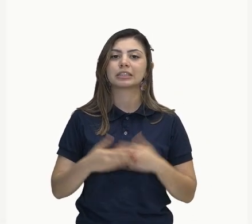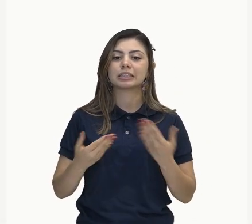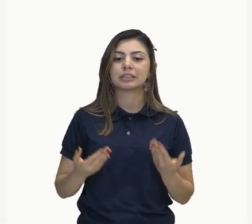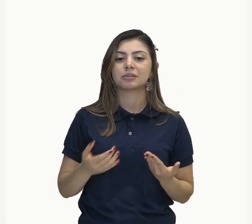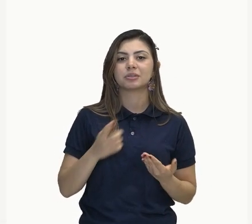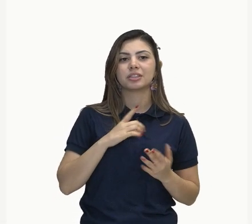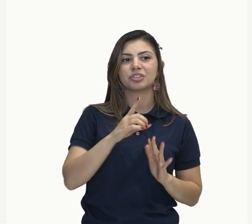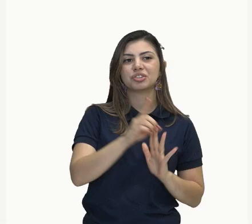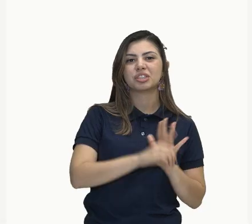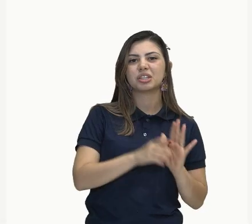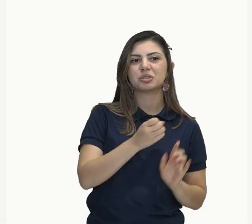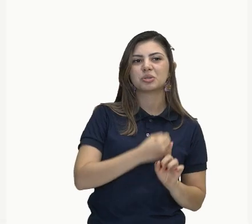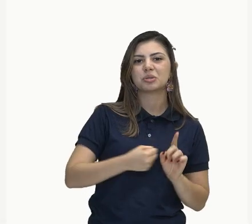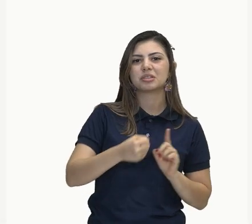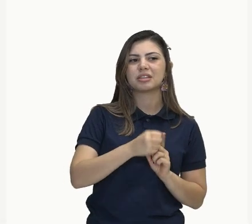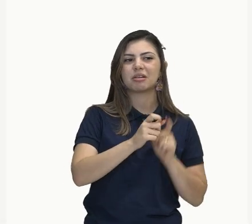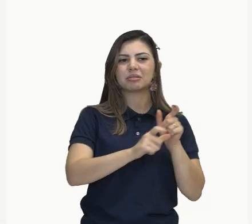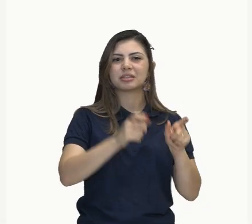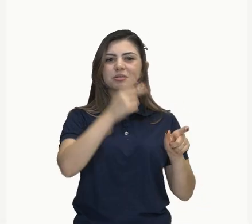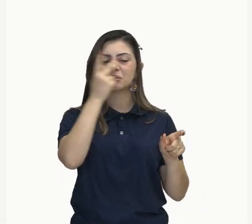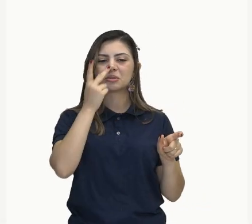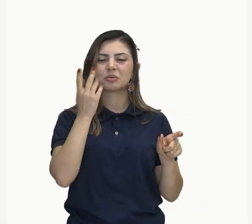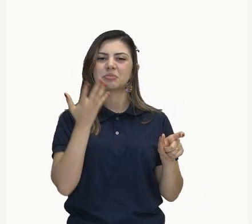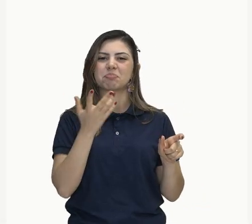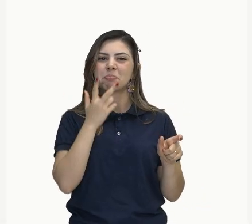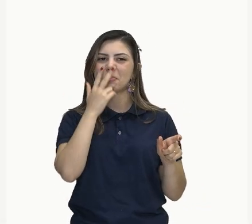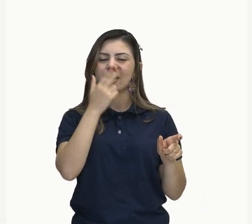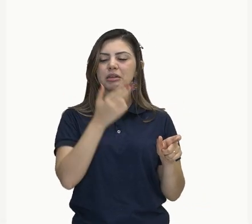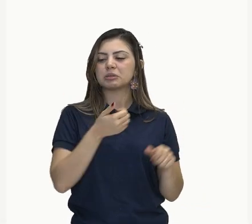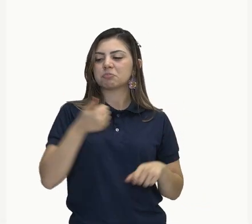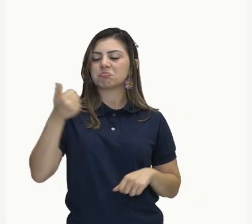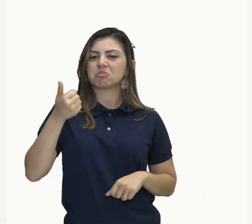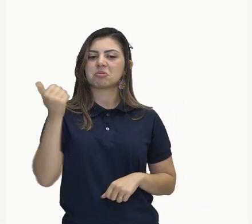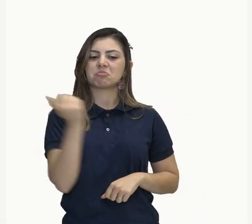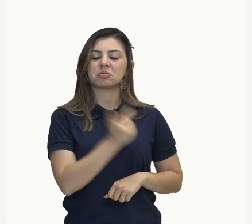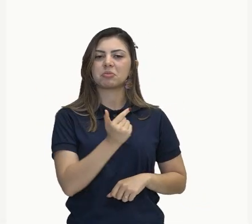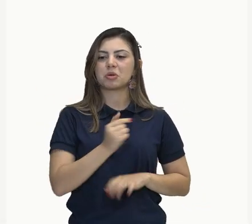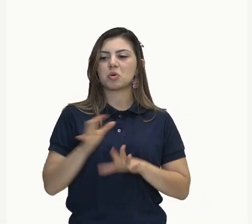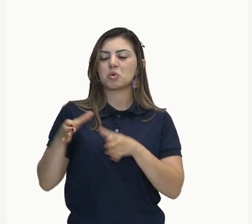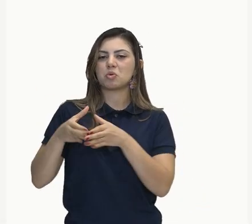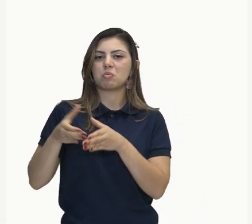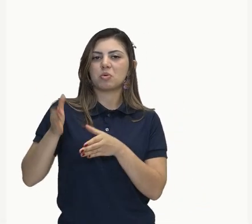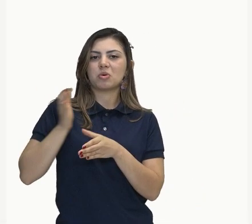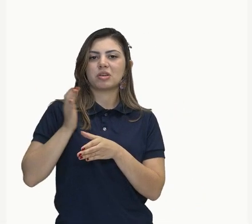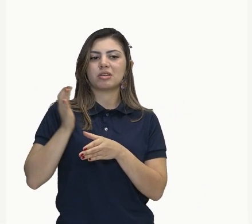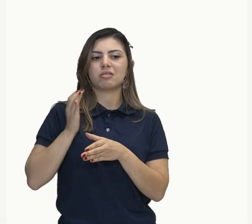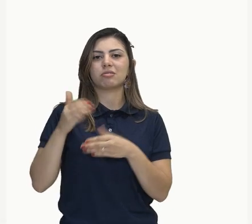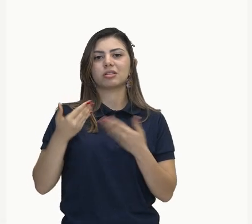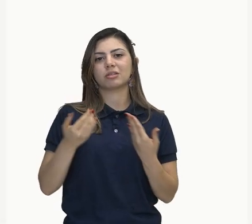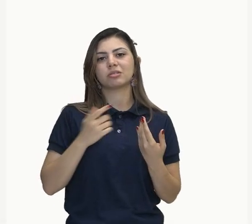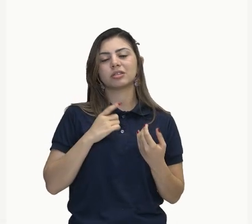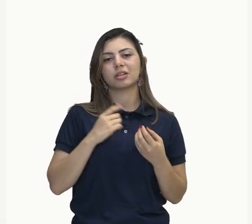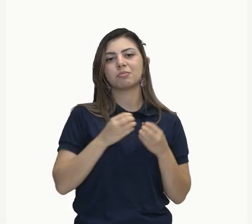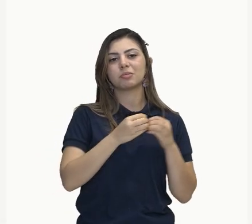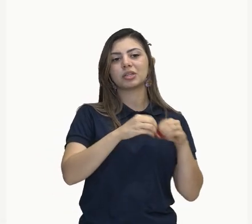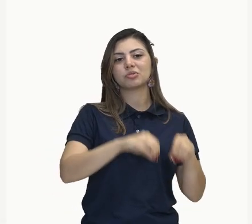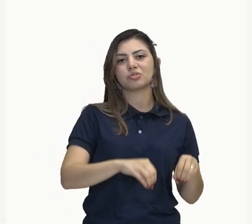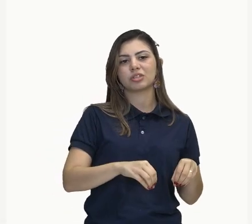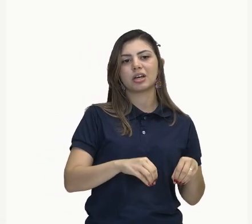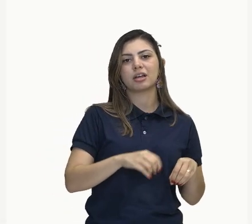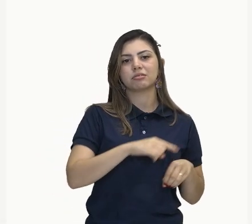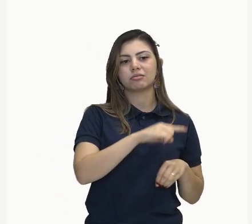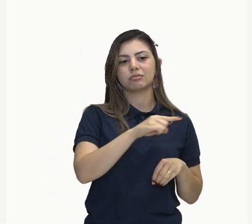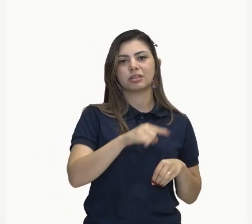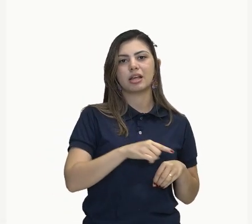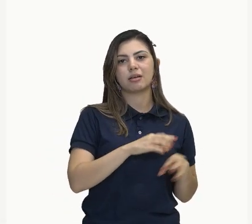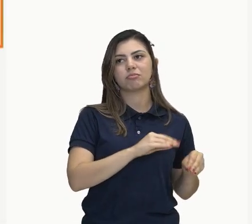direitos sociais das pessoas, que é aqueles que são mais que menor poder aquisitivo acabam sendo recolocados